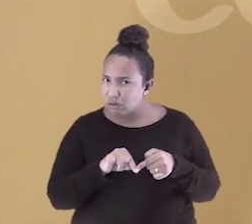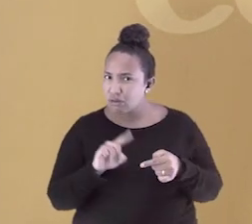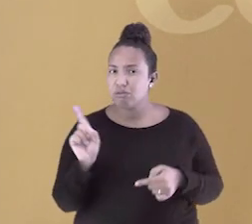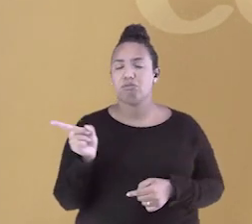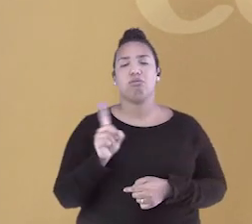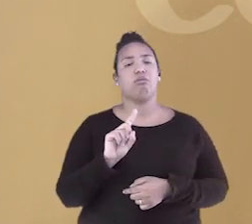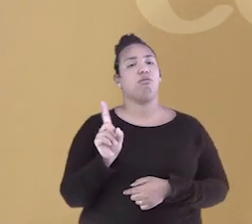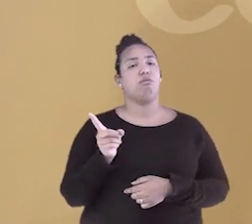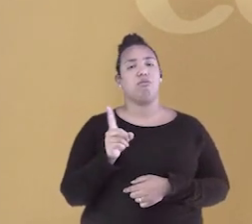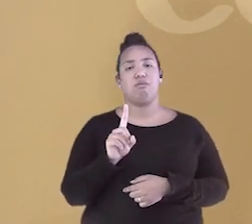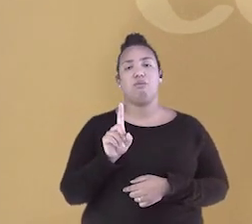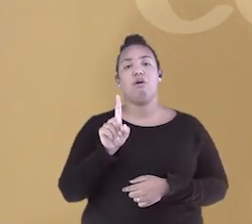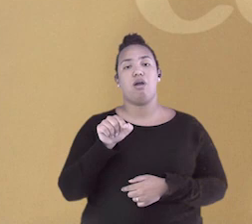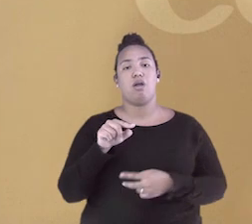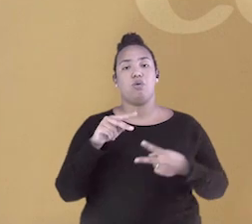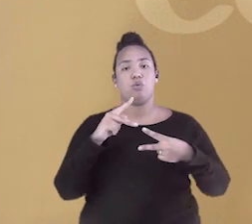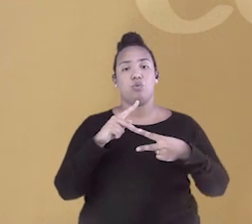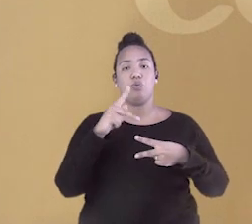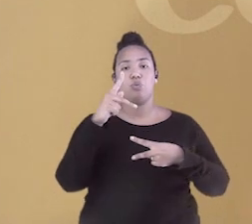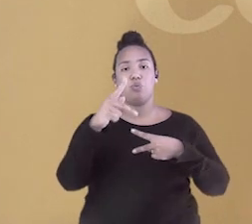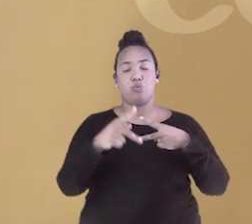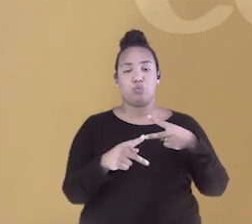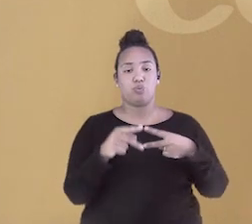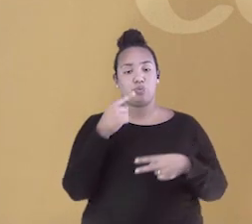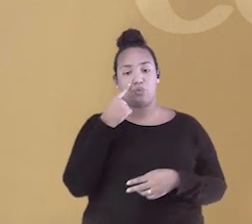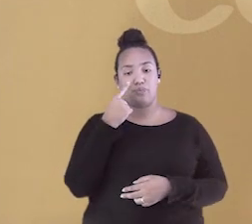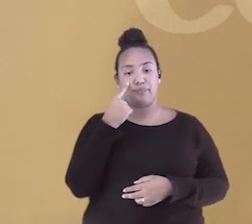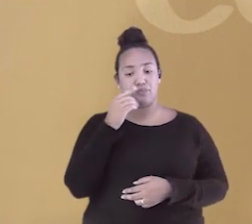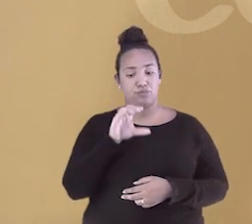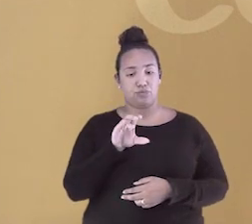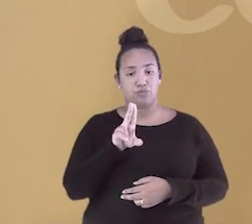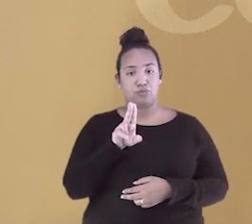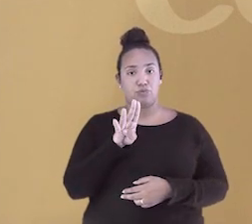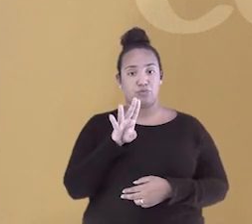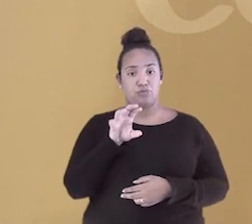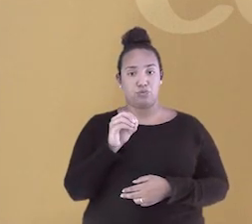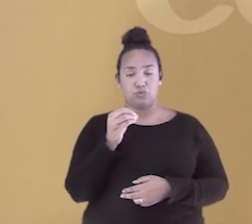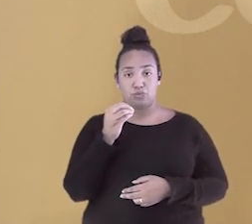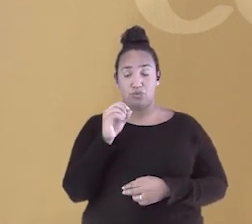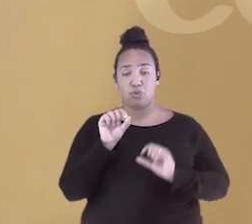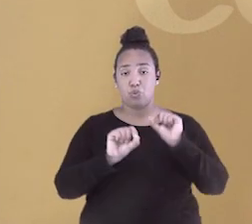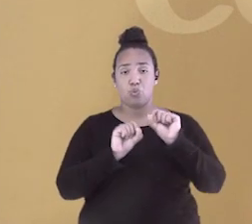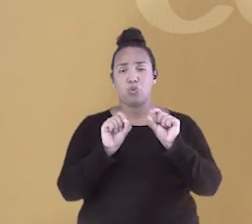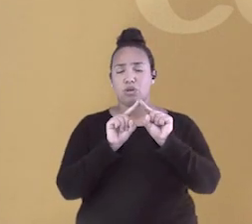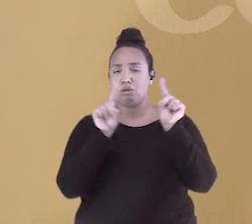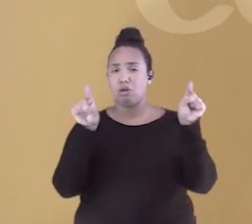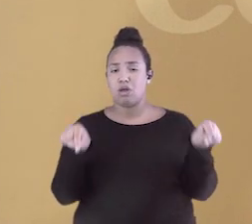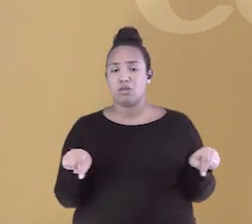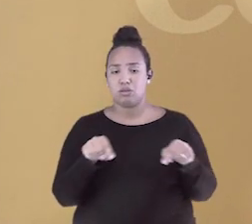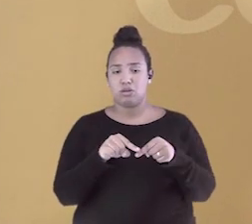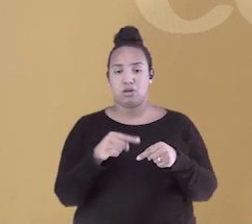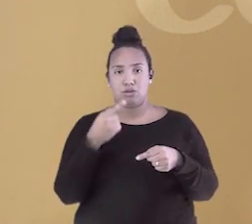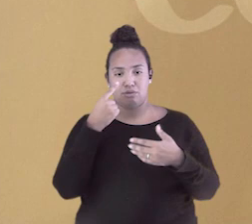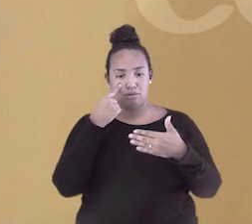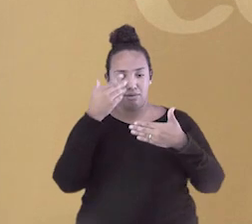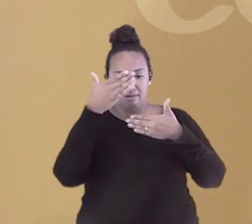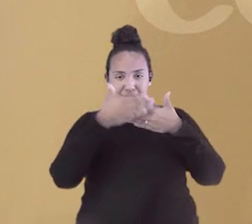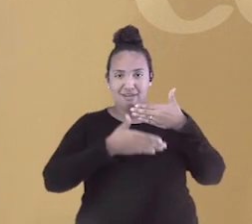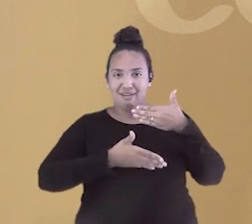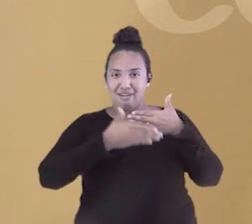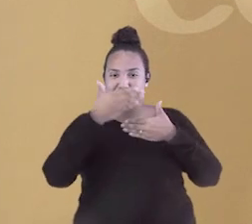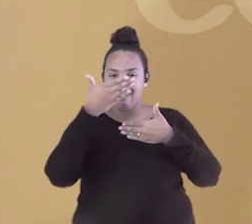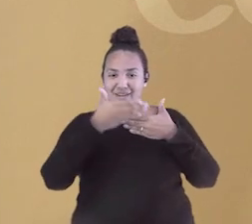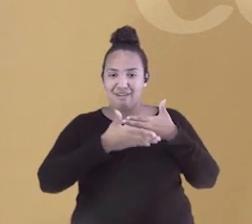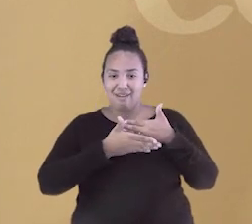cubo. Quadrado é isso aqui, essa parte do cubo, essa parte plana, esse contorno dos 4